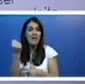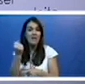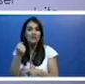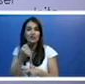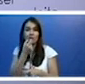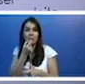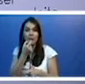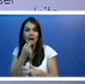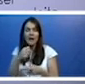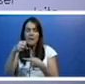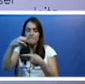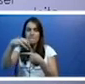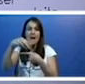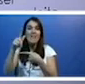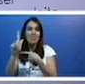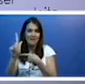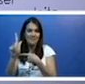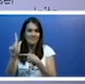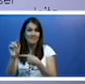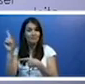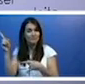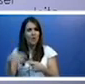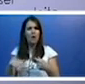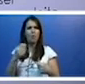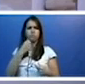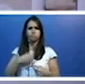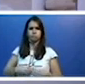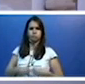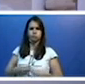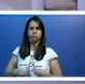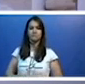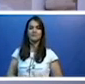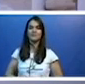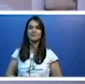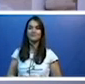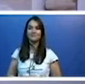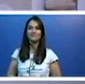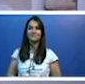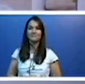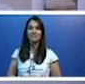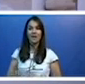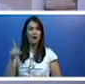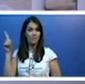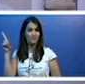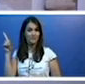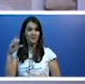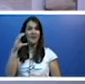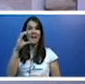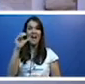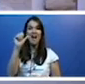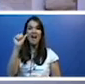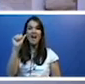disse. Ele é muito utilizado para acidez estomacal. Aqui nós temos o hidróxido de cálcio, que é o